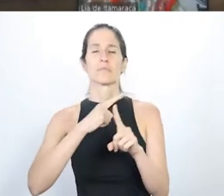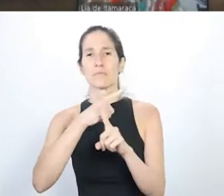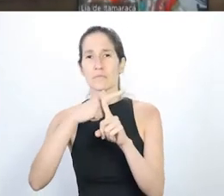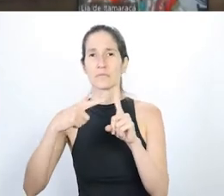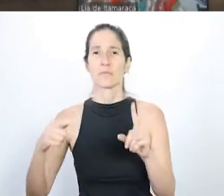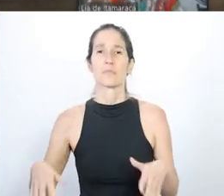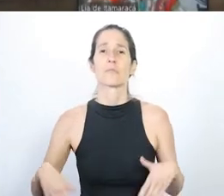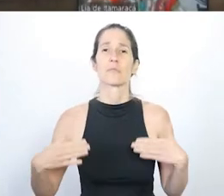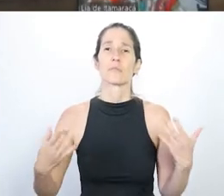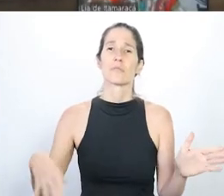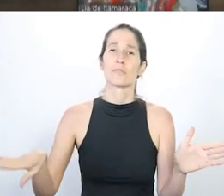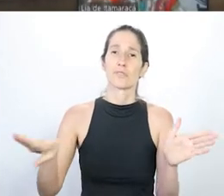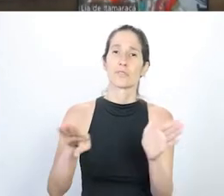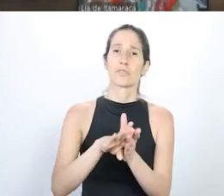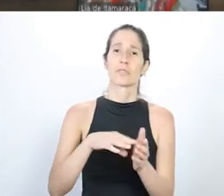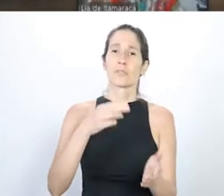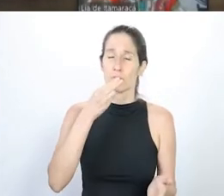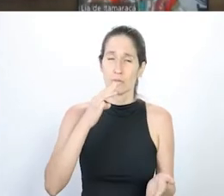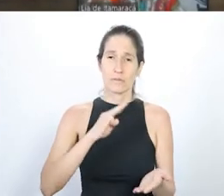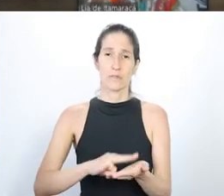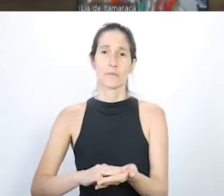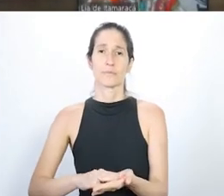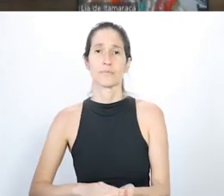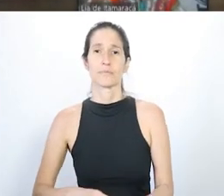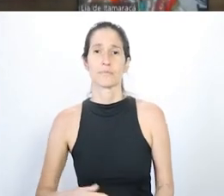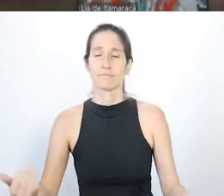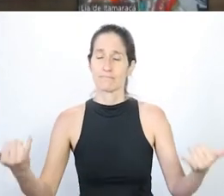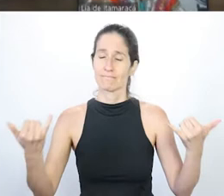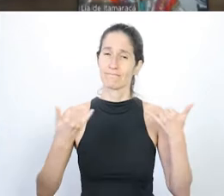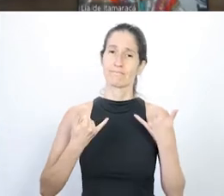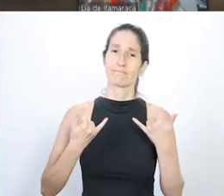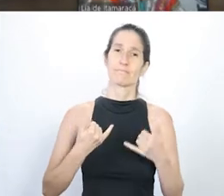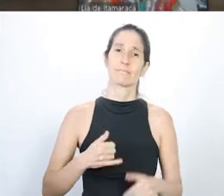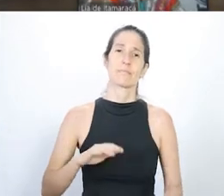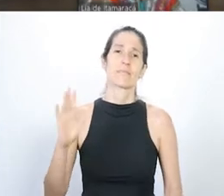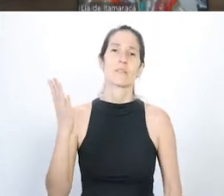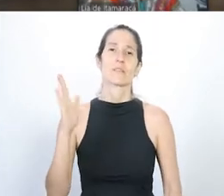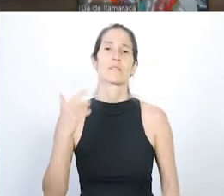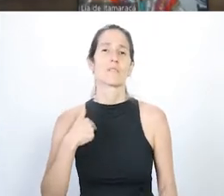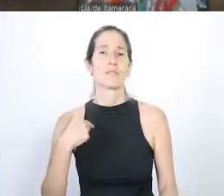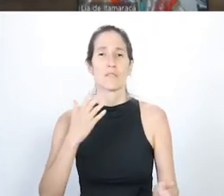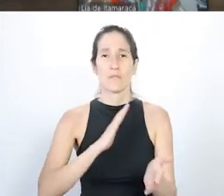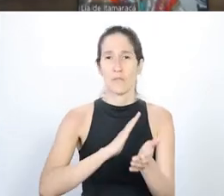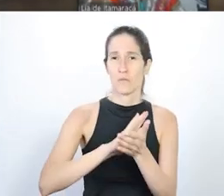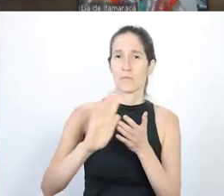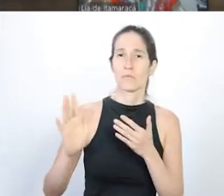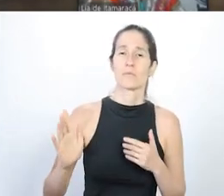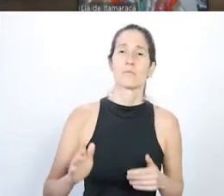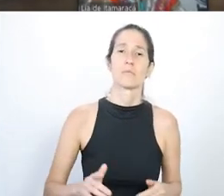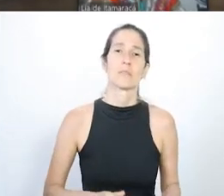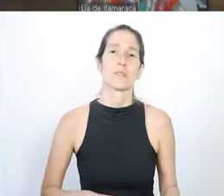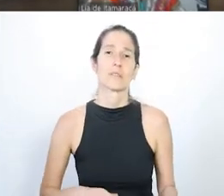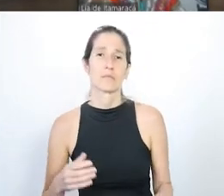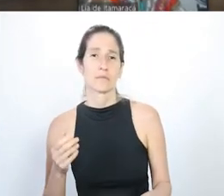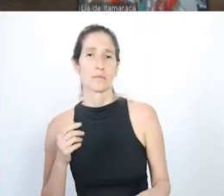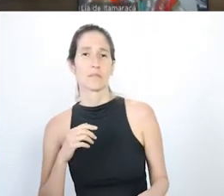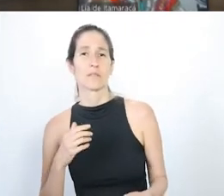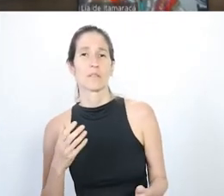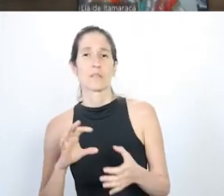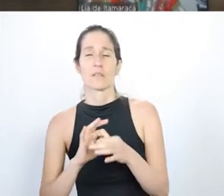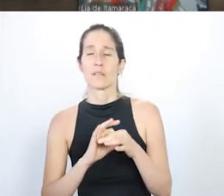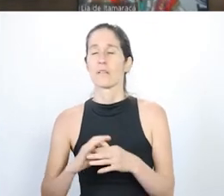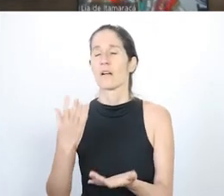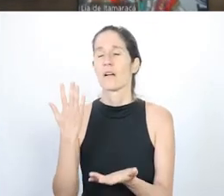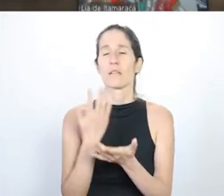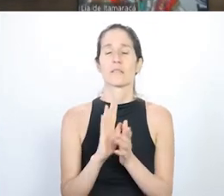do correio aquele cartão, dizendo assim: adeus, até outra hora, meu amor, eu vou-me embora, morreu a nossa união.